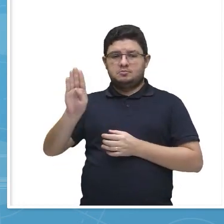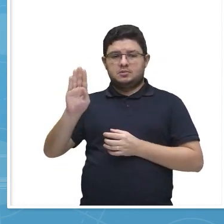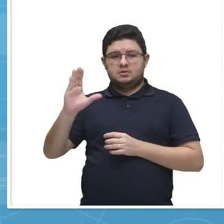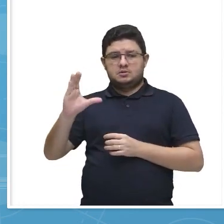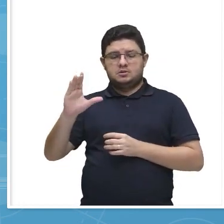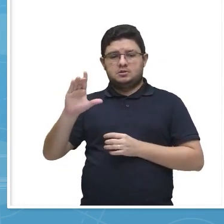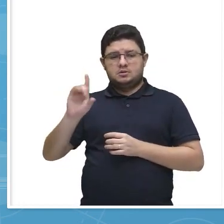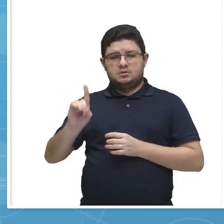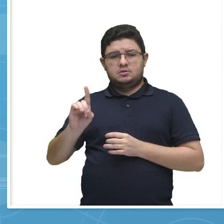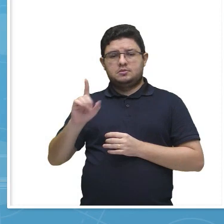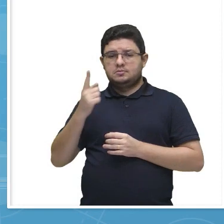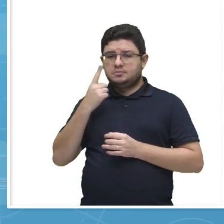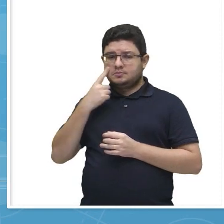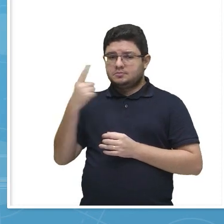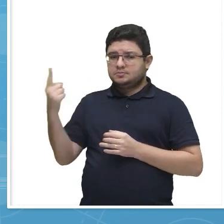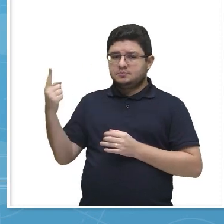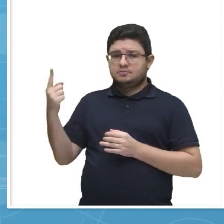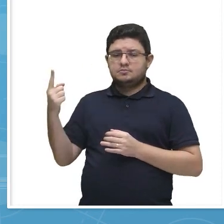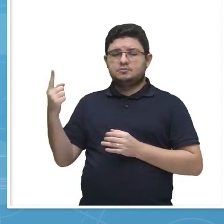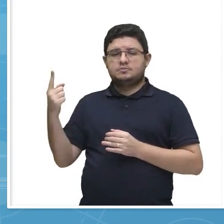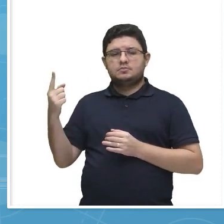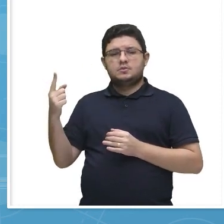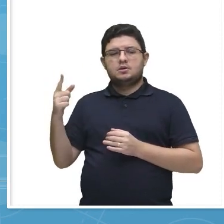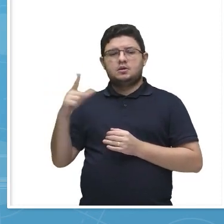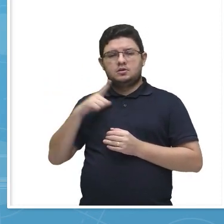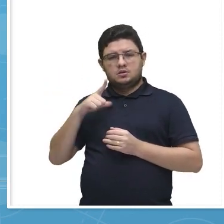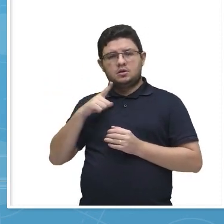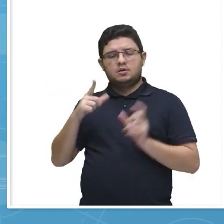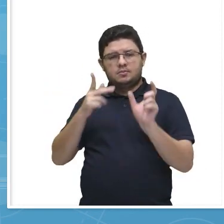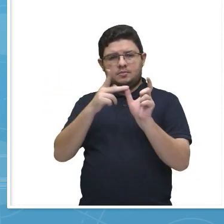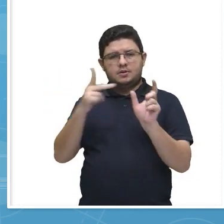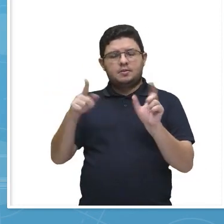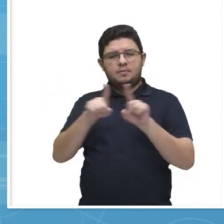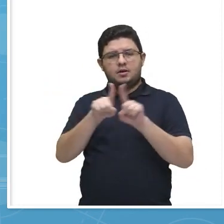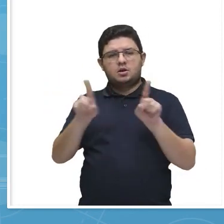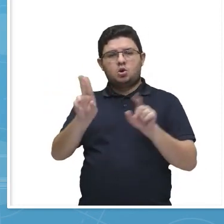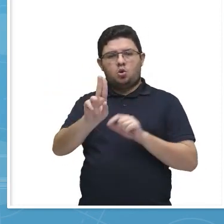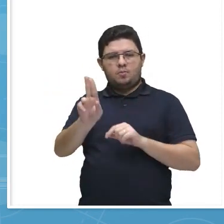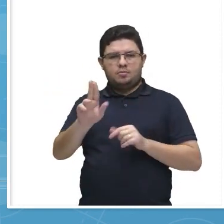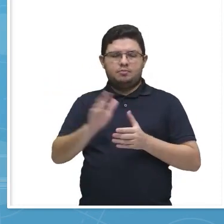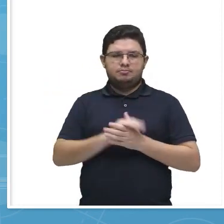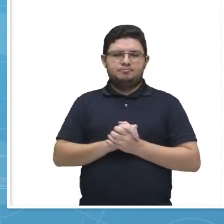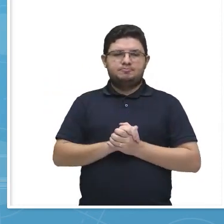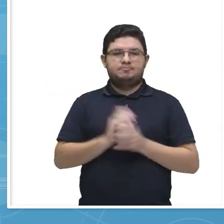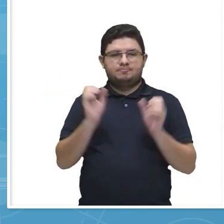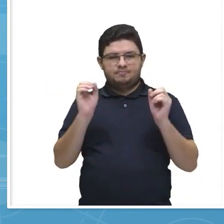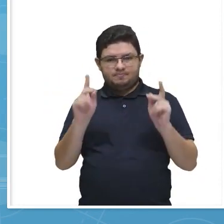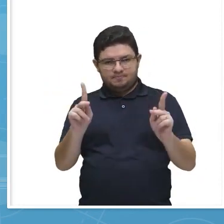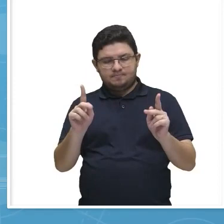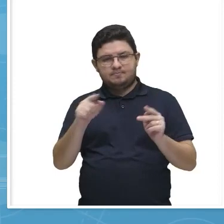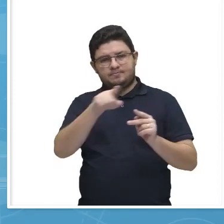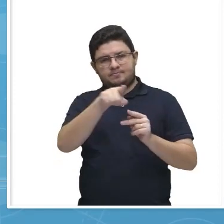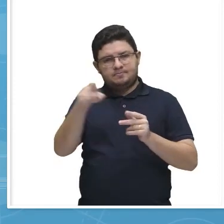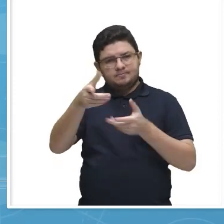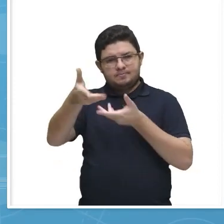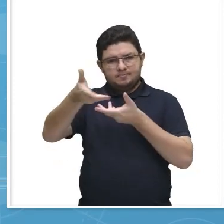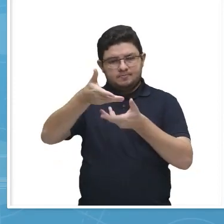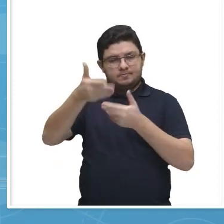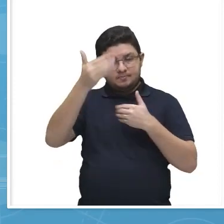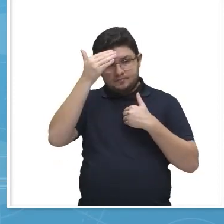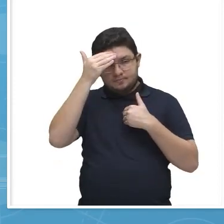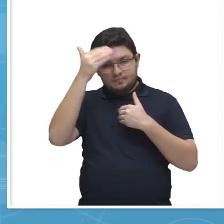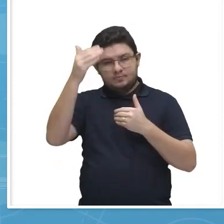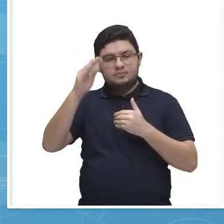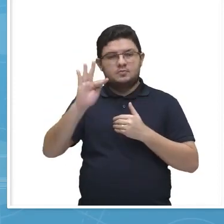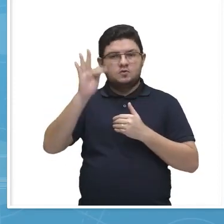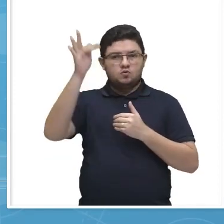demais alternativas, todas vocês terão predicados nominais, ok? Agradeço a participação de todos e espero